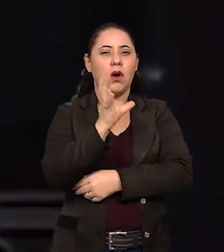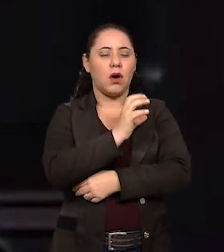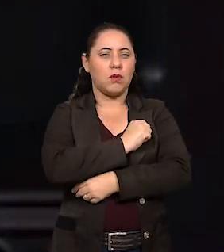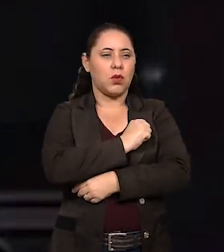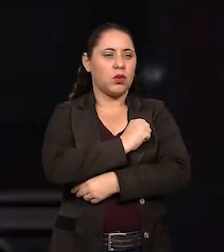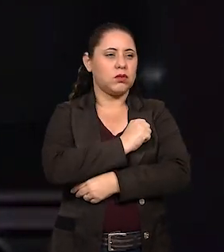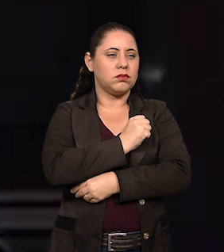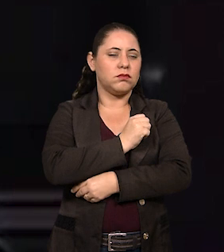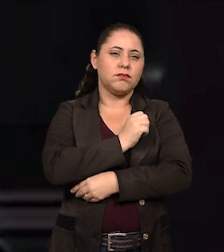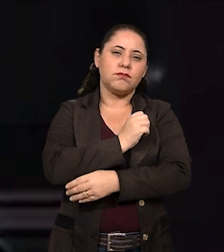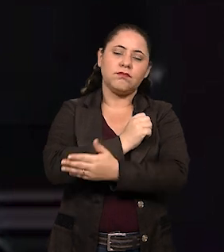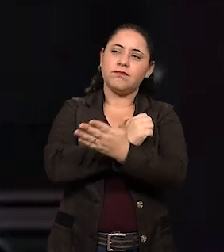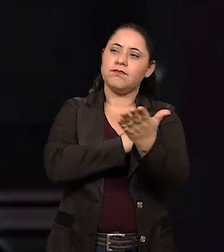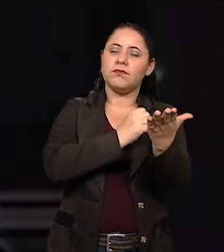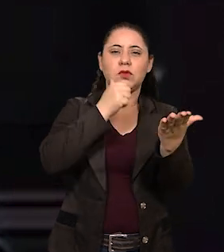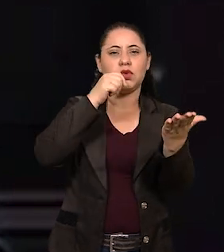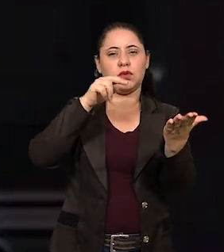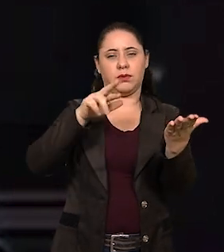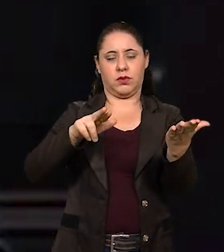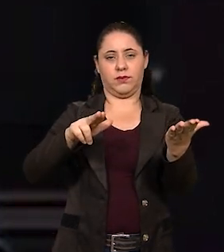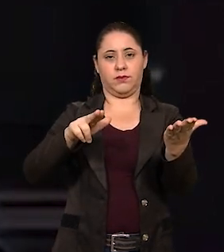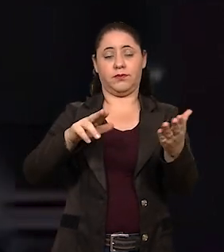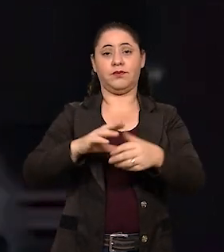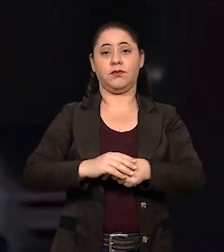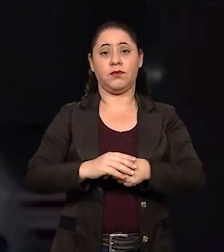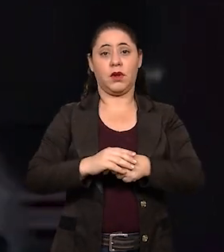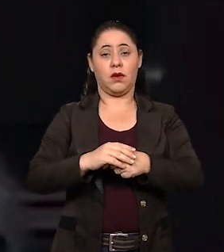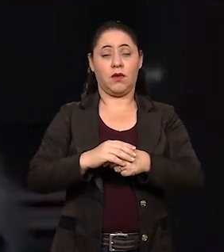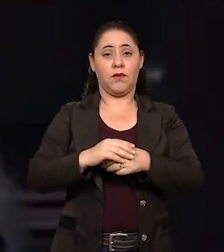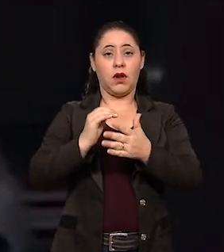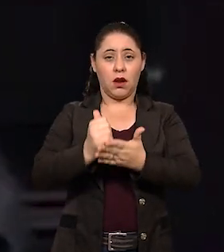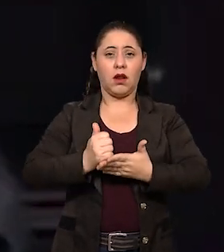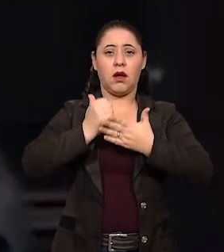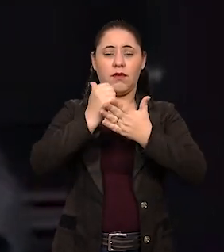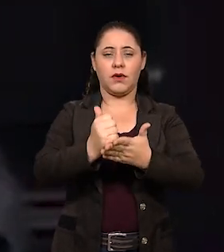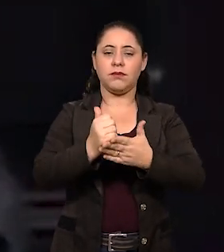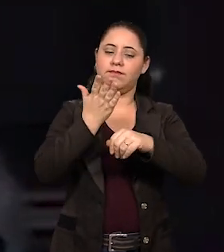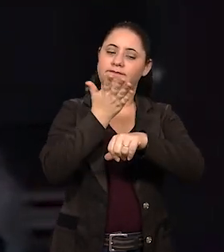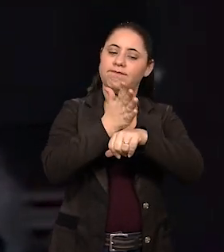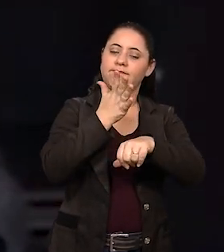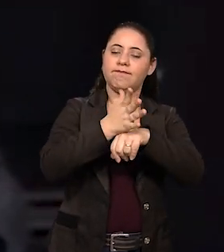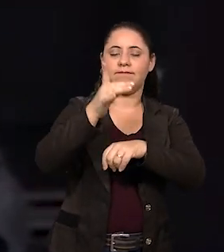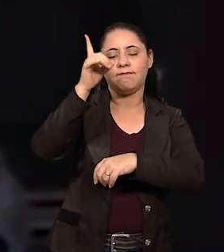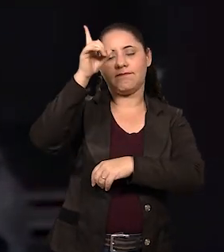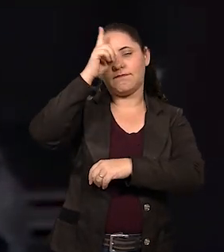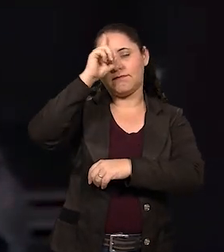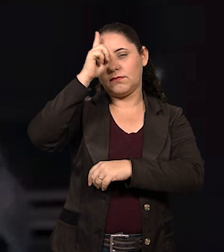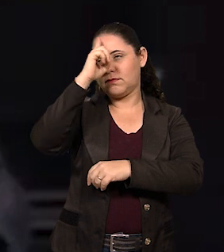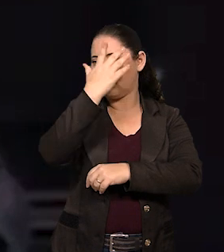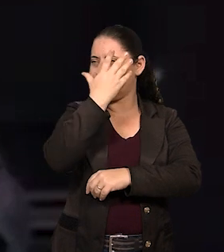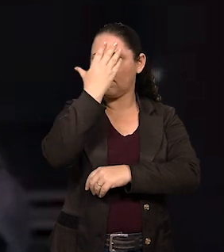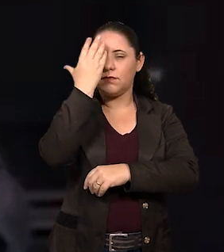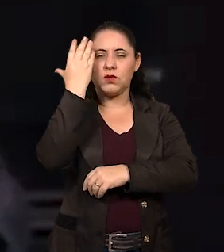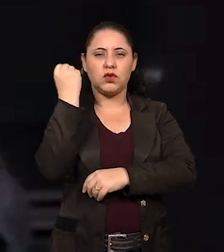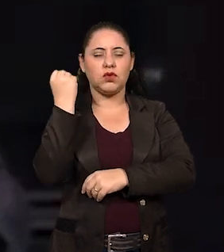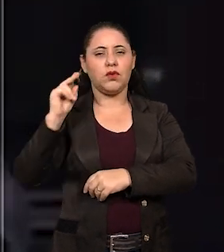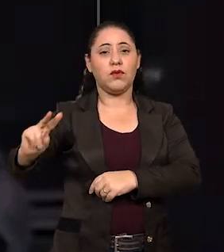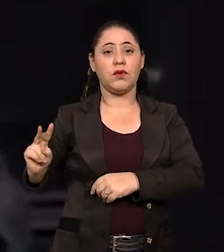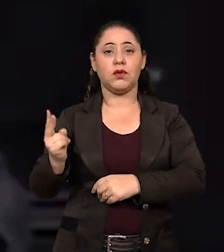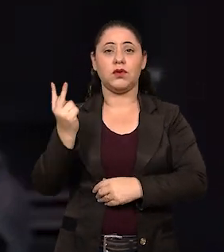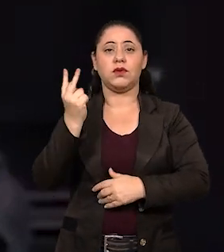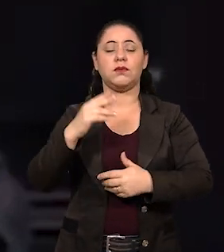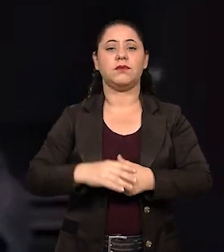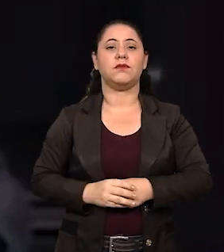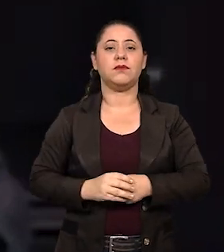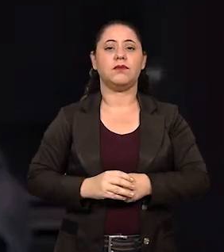amor filial. Se vocês conseguirem levar isso, pôr em prática a todo momento, não esquecer desse grande